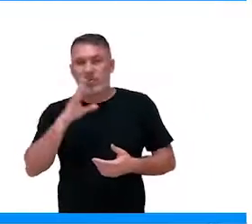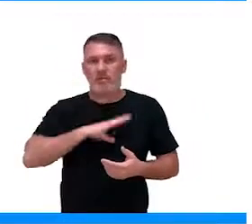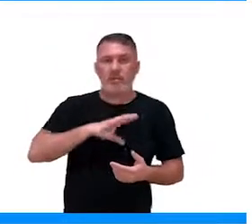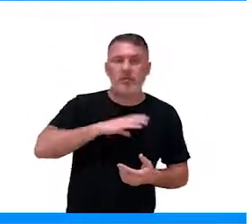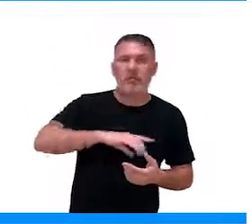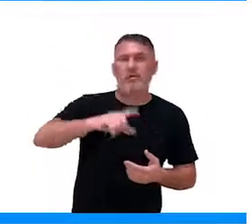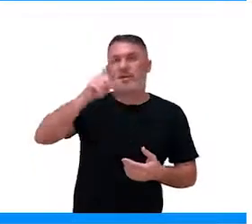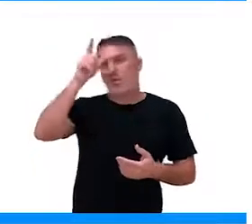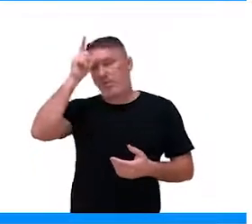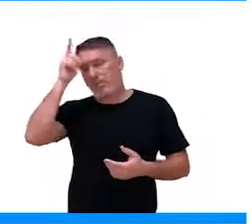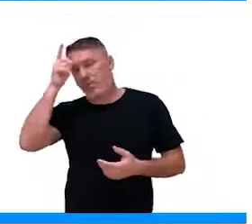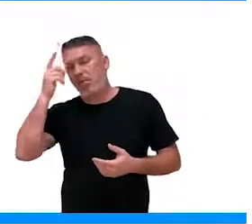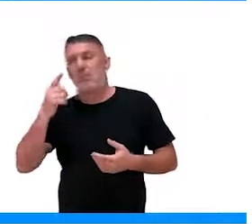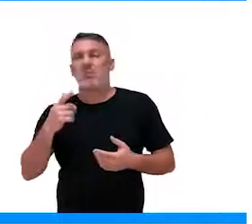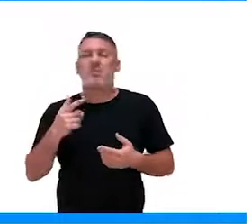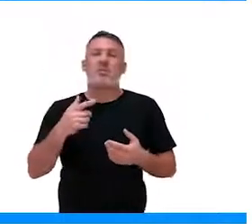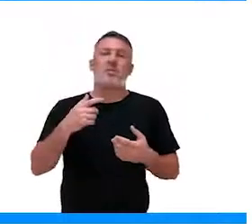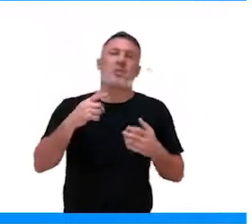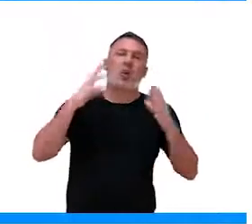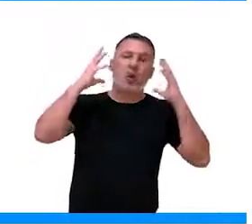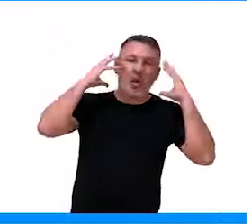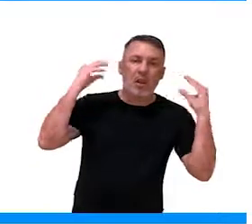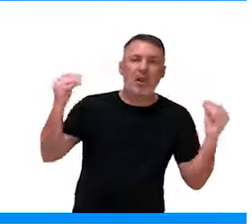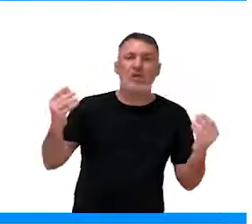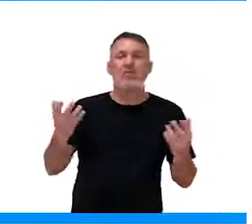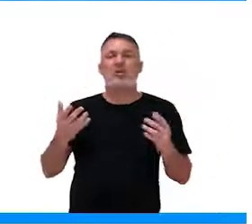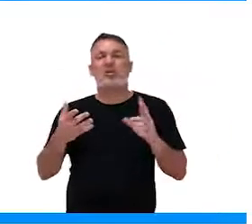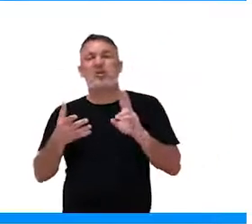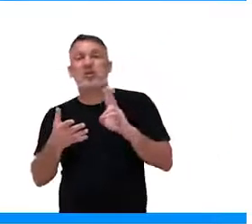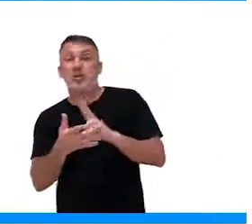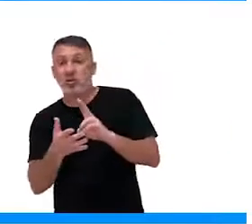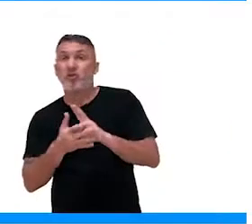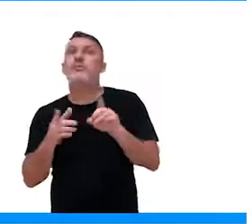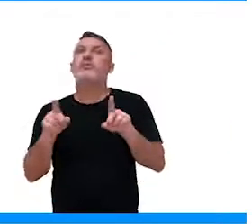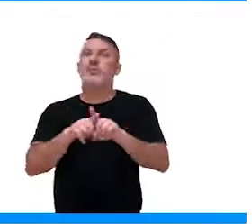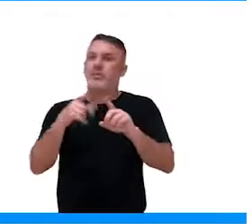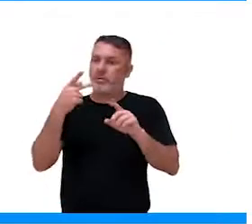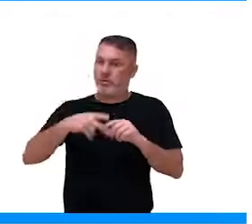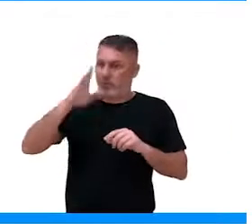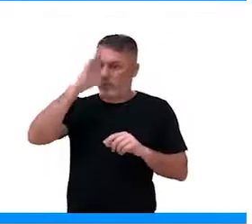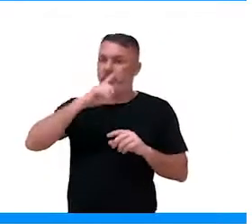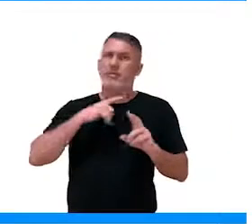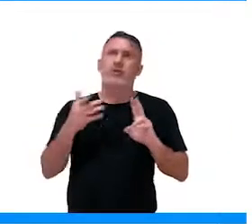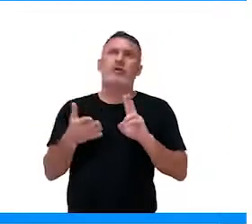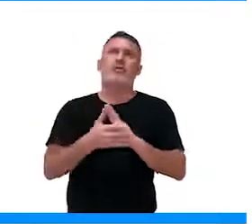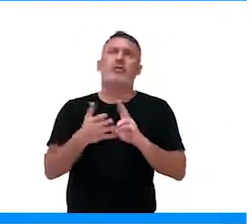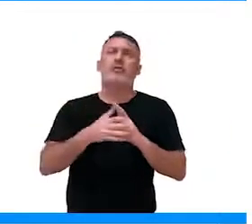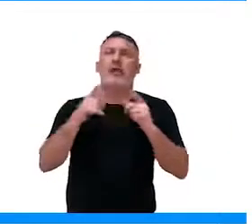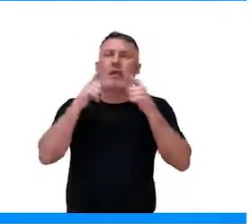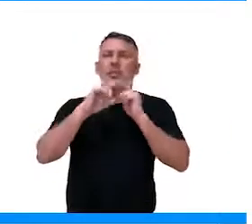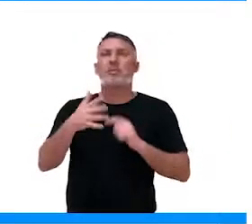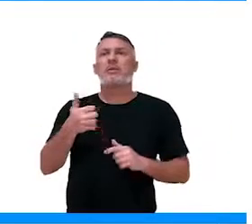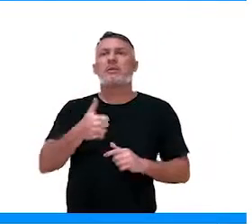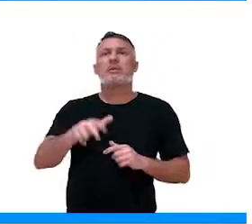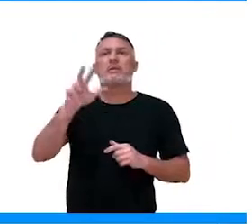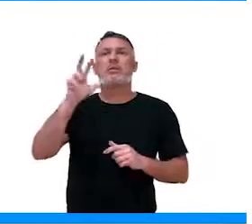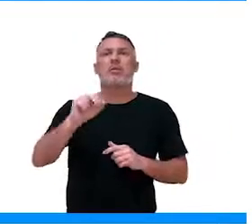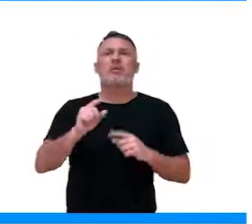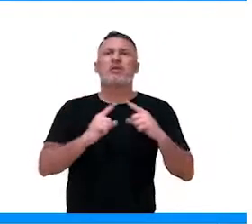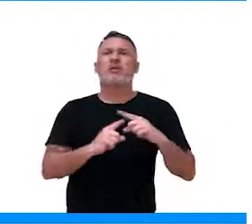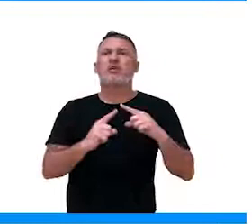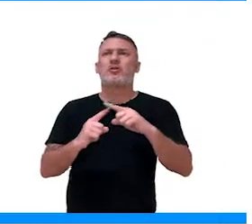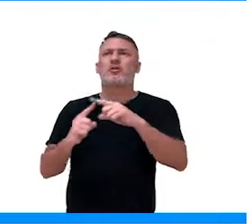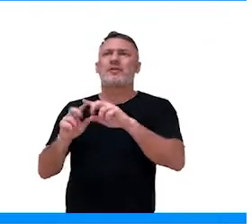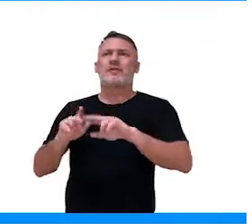ao alemão, ao guarani, ao holandês, não podemos esquecer das línguas também indígenas. No Brasil, a gente tem, em média, 150